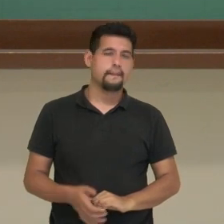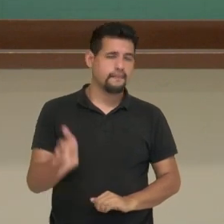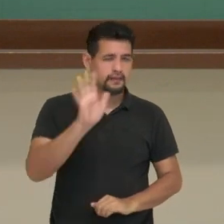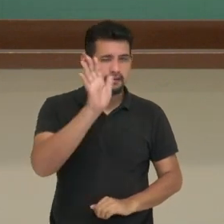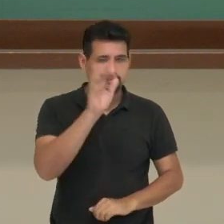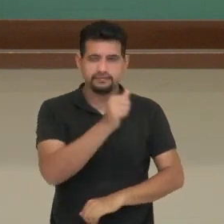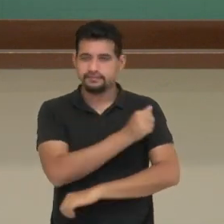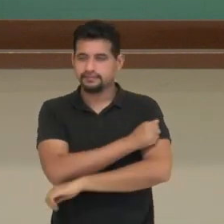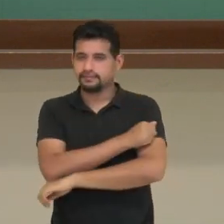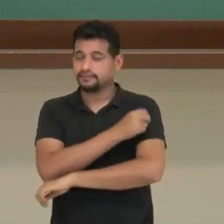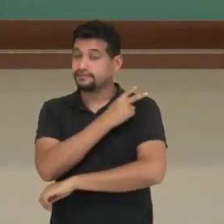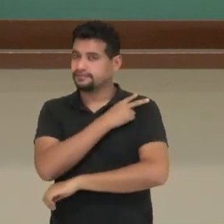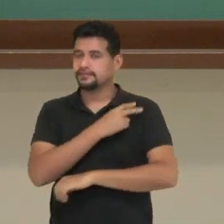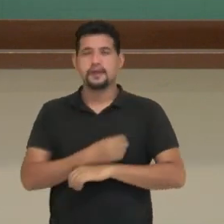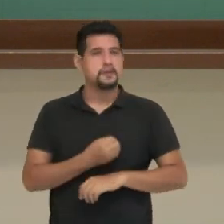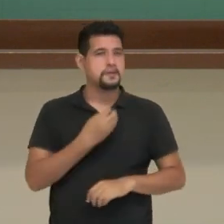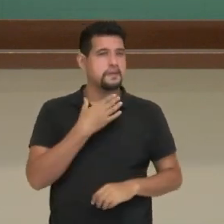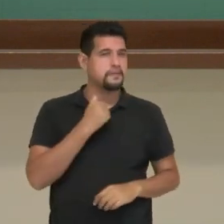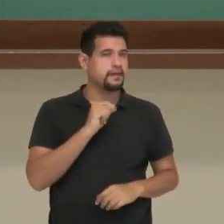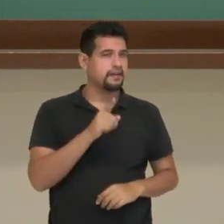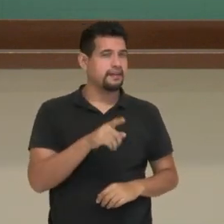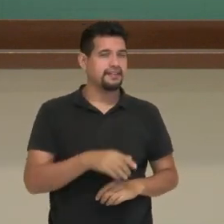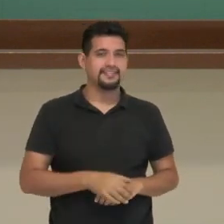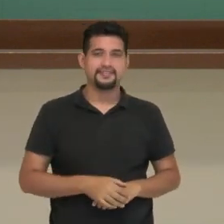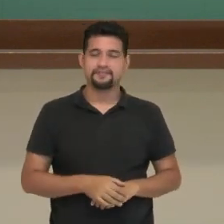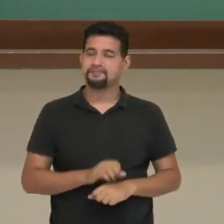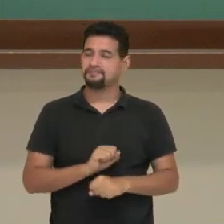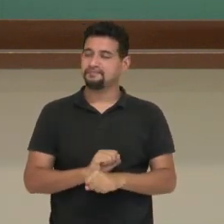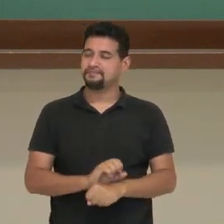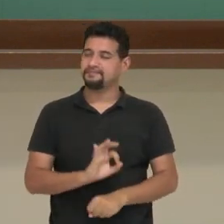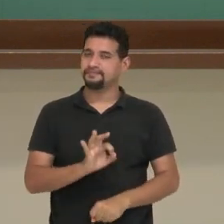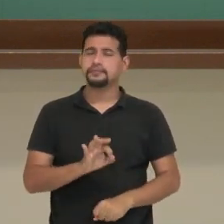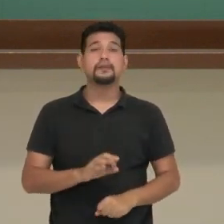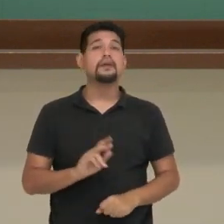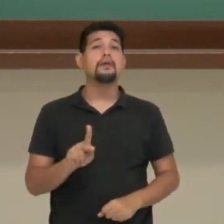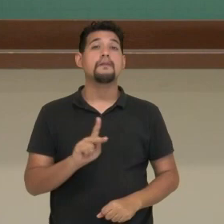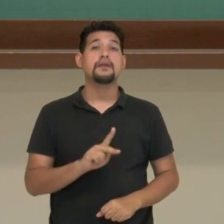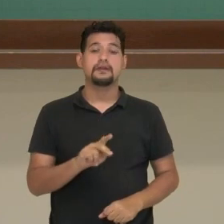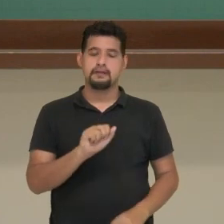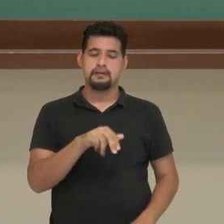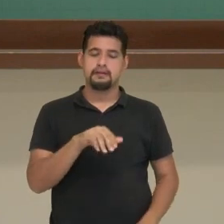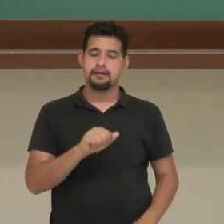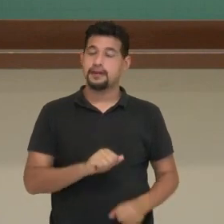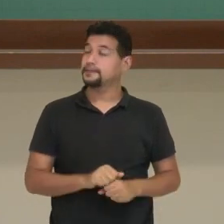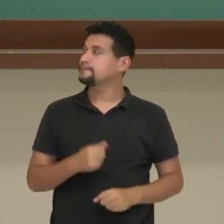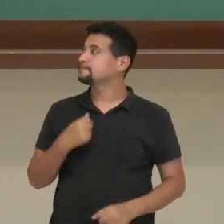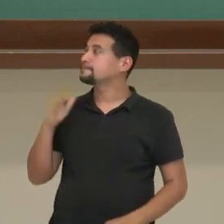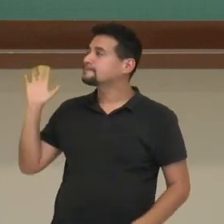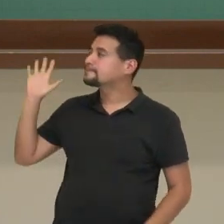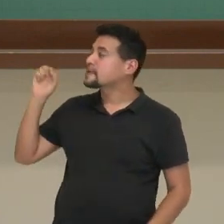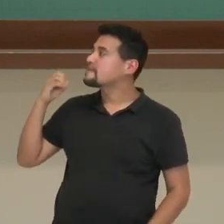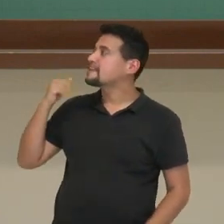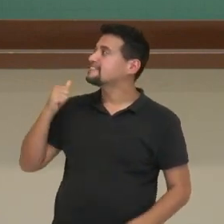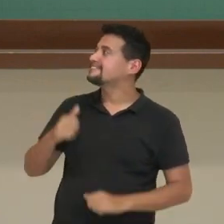Olá, estudantes da segunda série, tudo bem com vocês? Espero que sim. Eu sou a professora Ana Carolina, esse é o Kelvin.